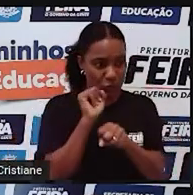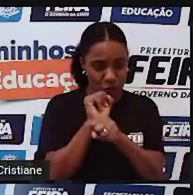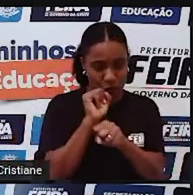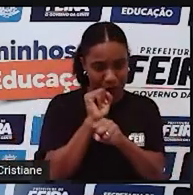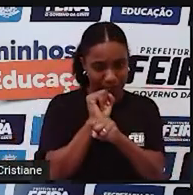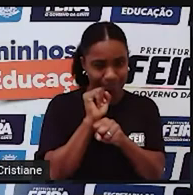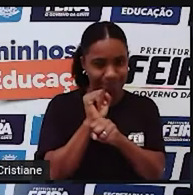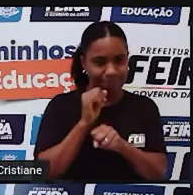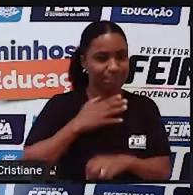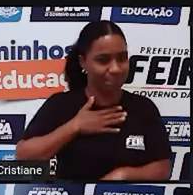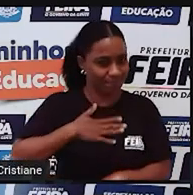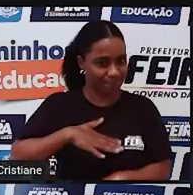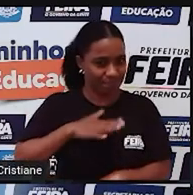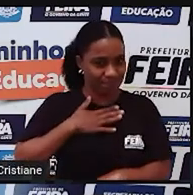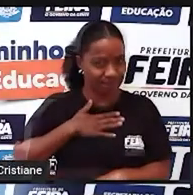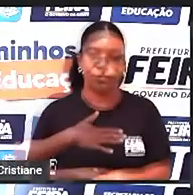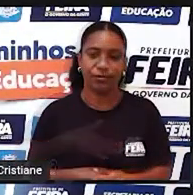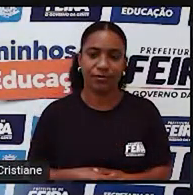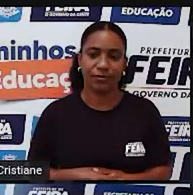please.